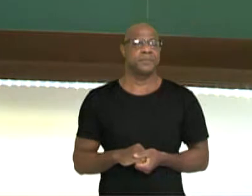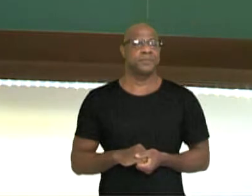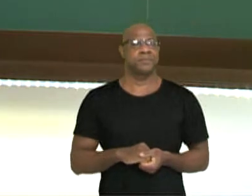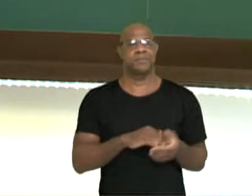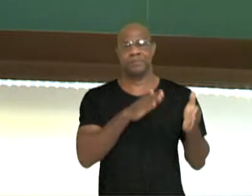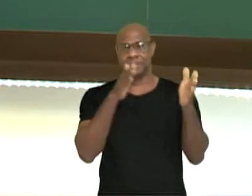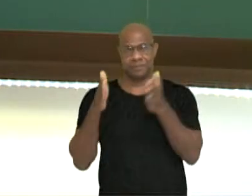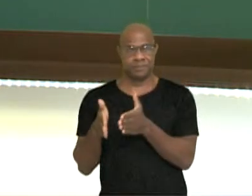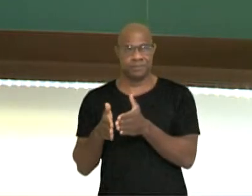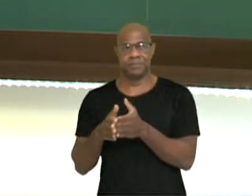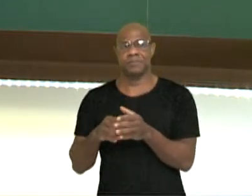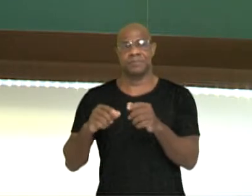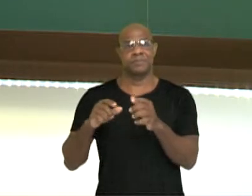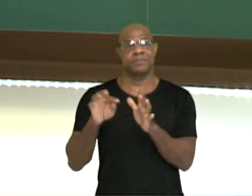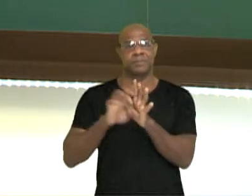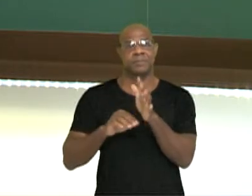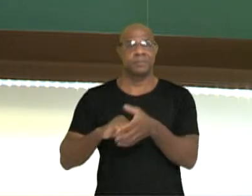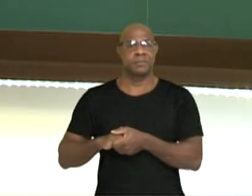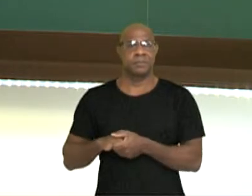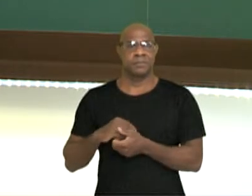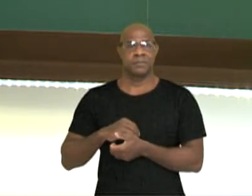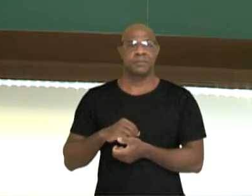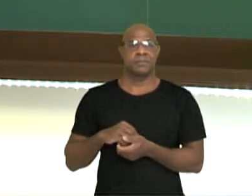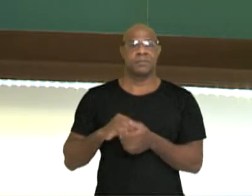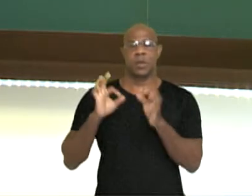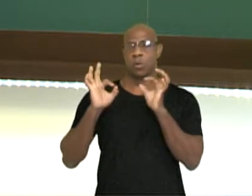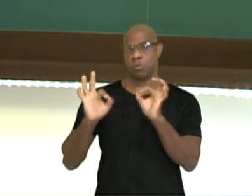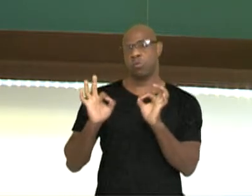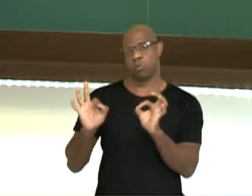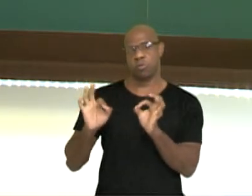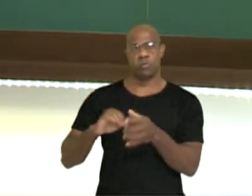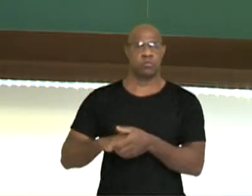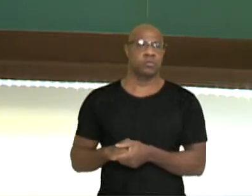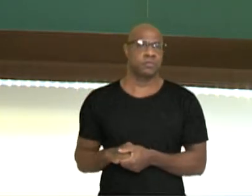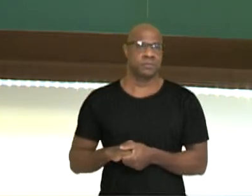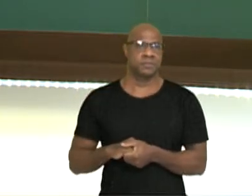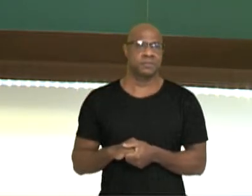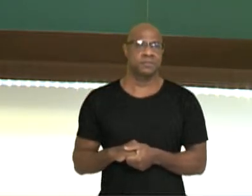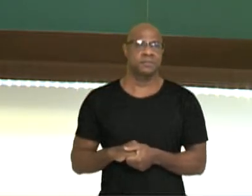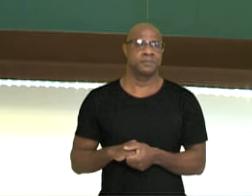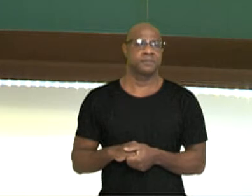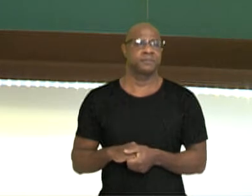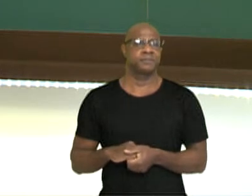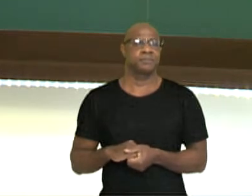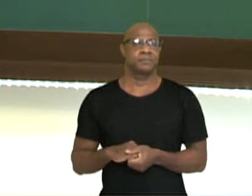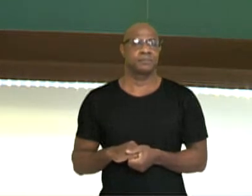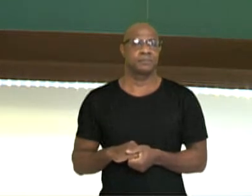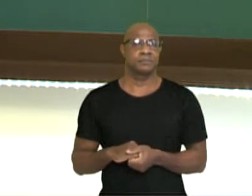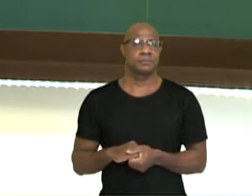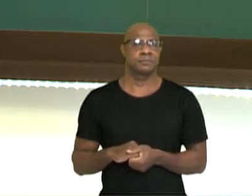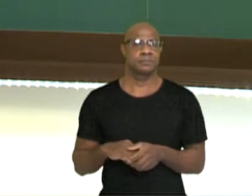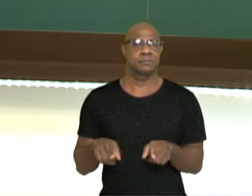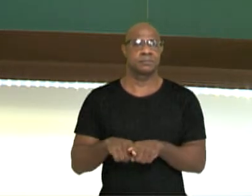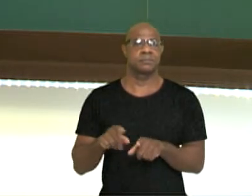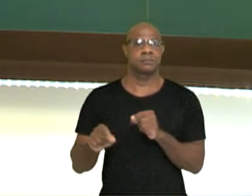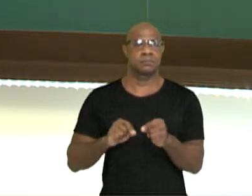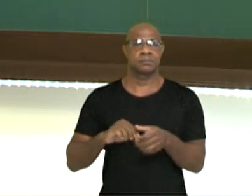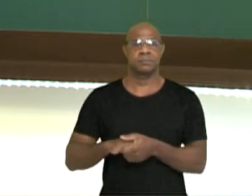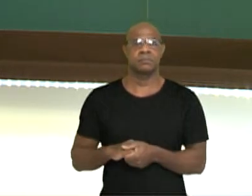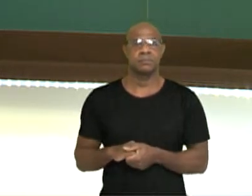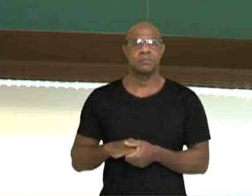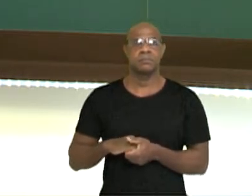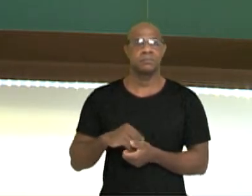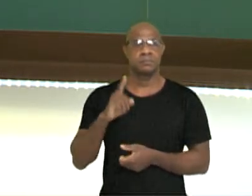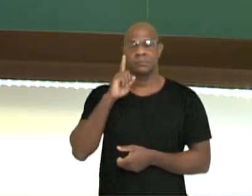no texto do Jamie eu tenho luxury. Então, os pais também têm casas luxuosas. E ele tem um irmão e